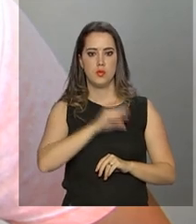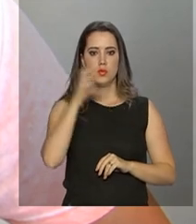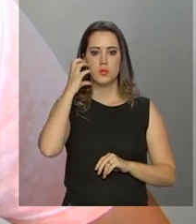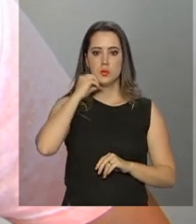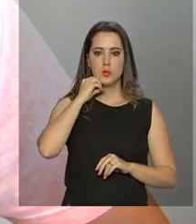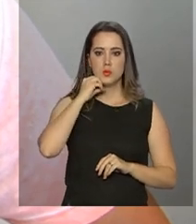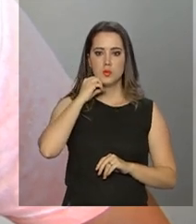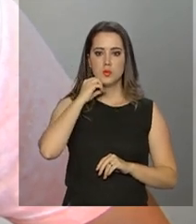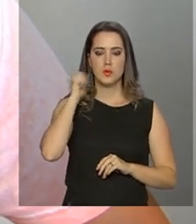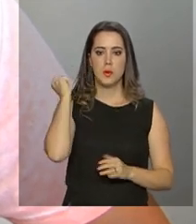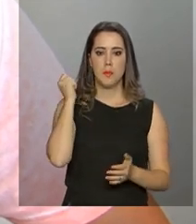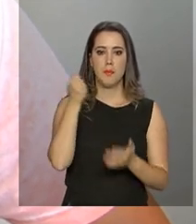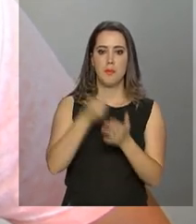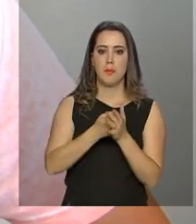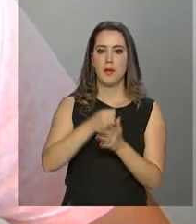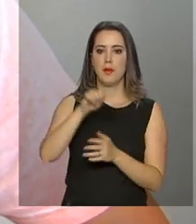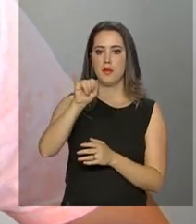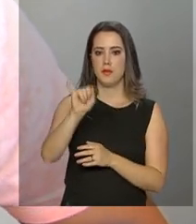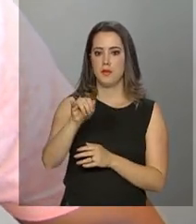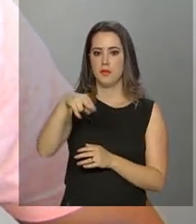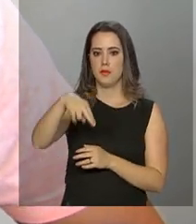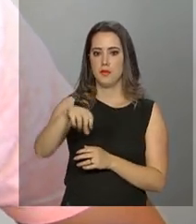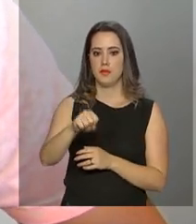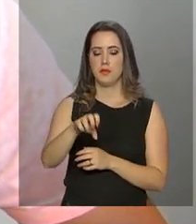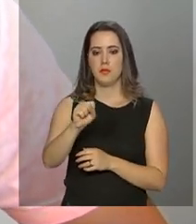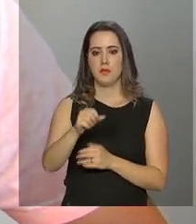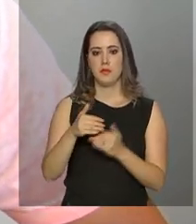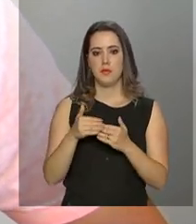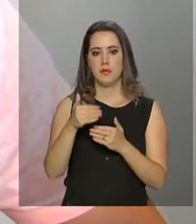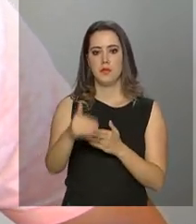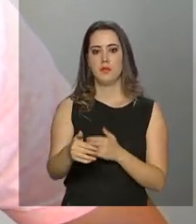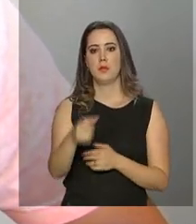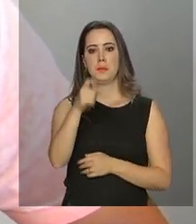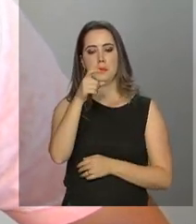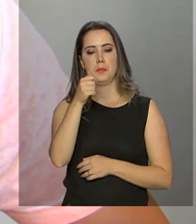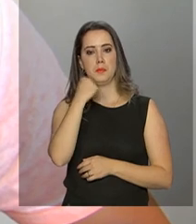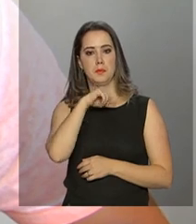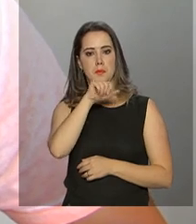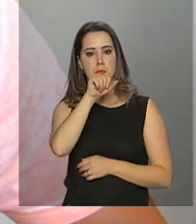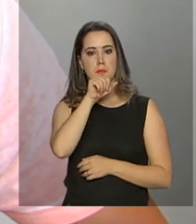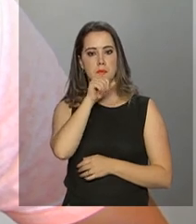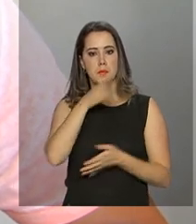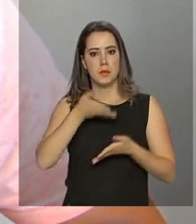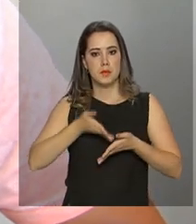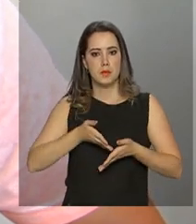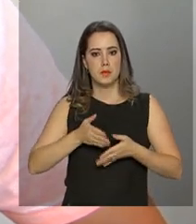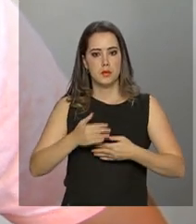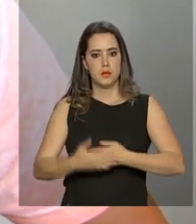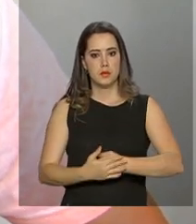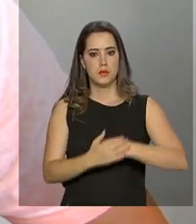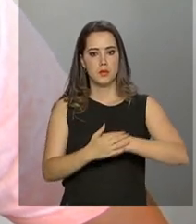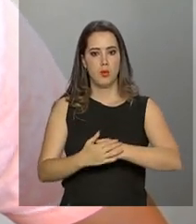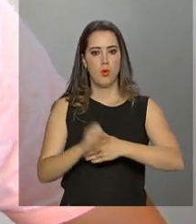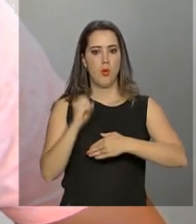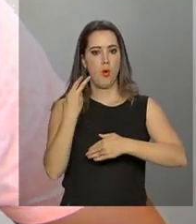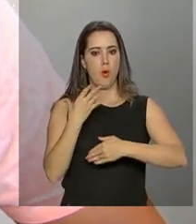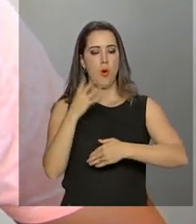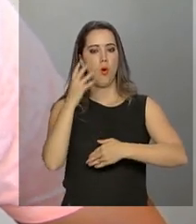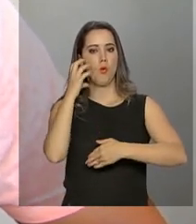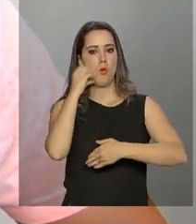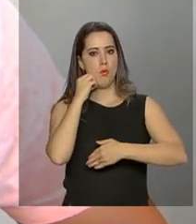é paga pela nsf ele se estende há mães que geraram o que adotaram